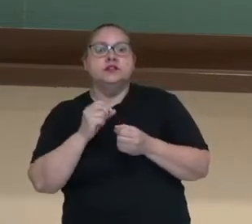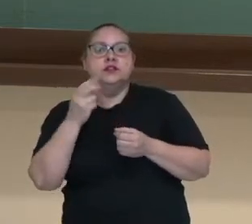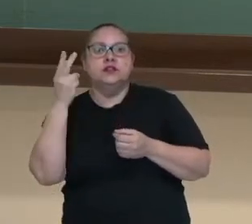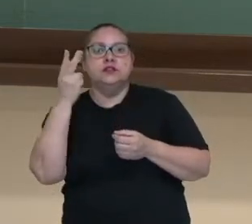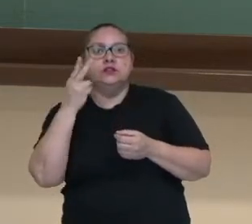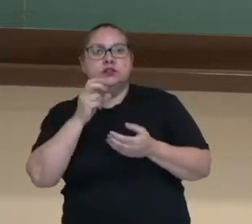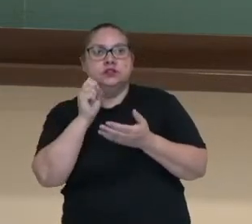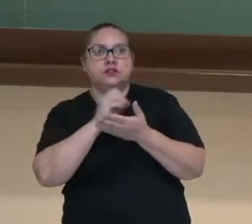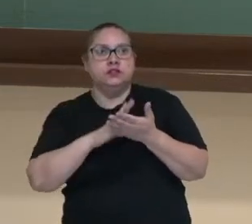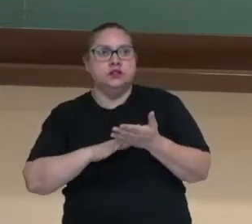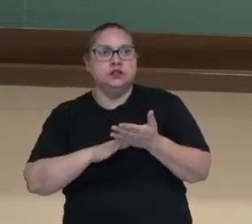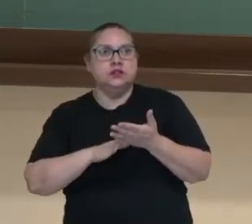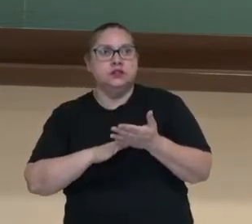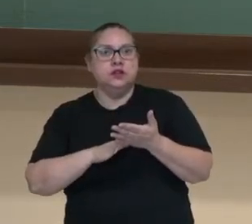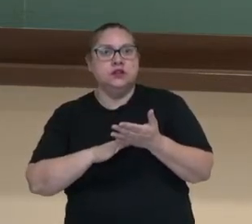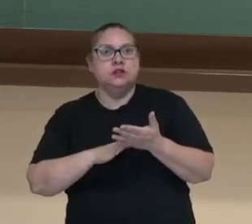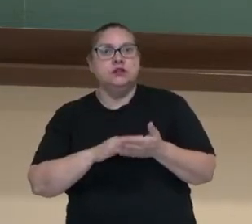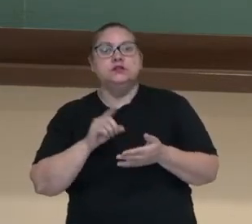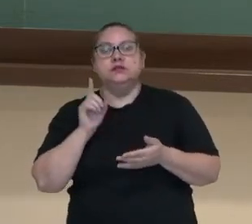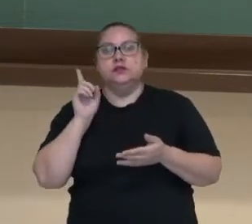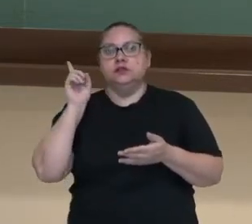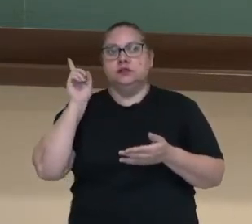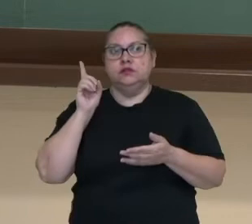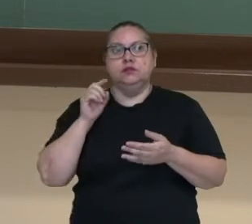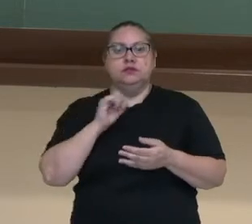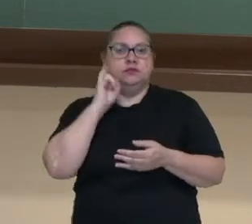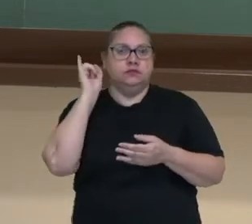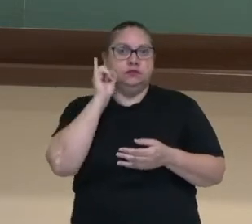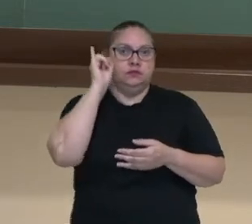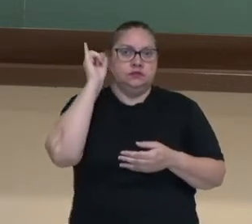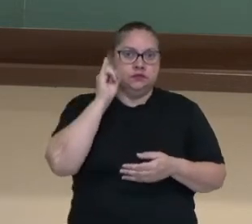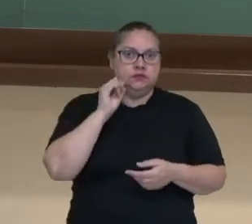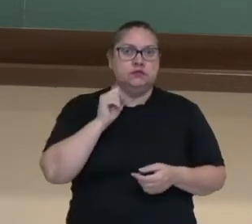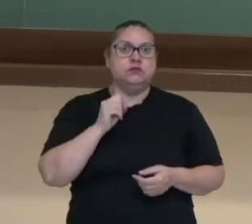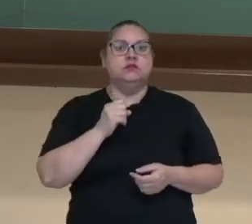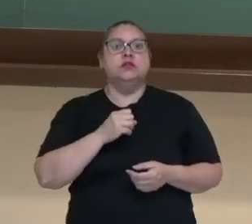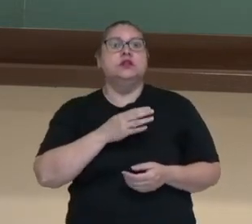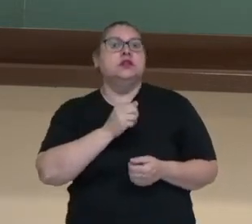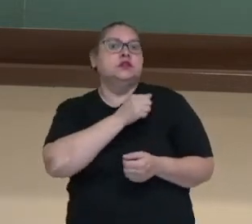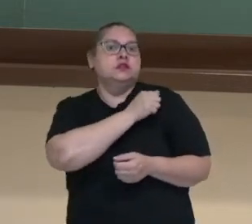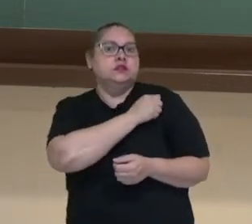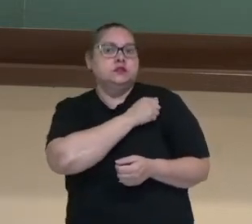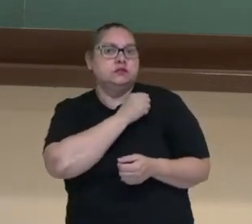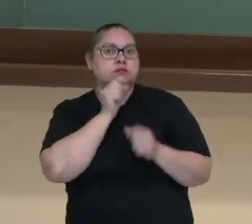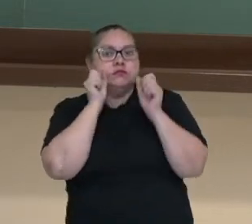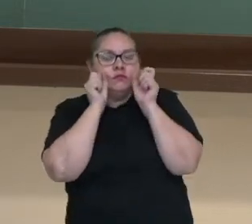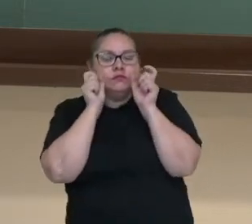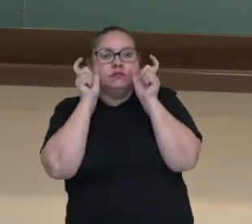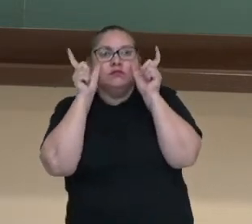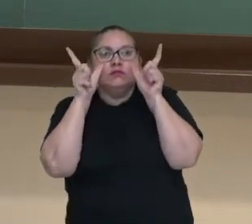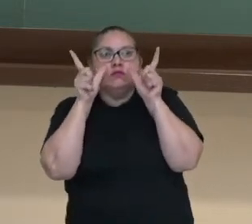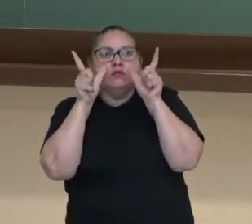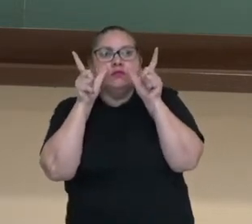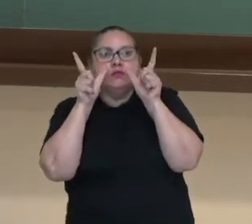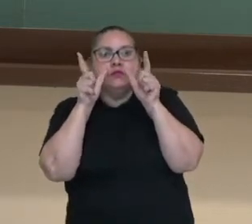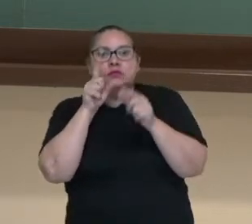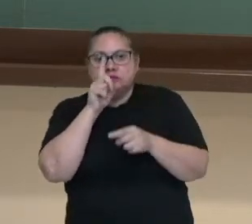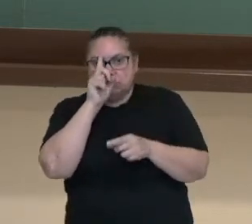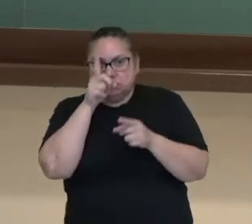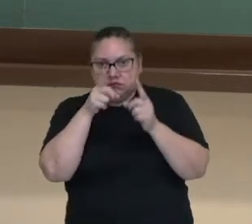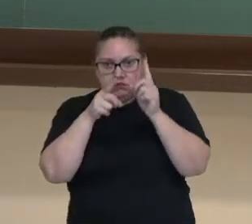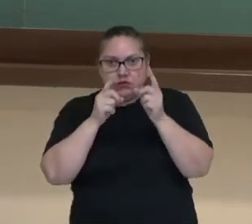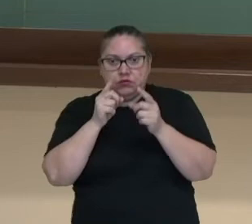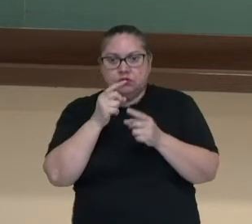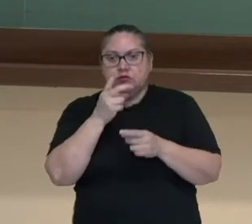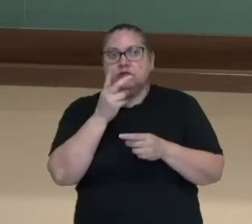atividade 2. Na atividade 2, é muito importante, caro estudante, que você preste atenção nos comandos